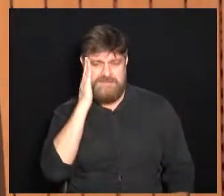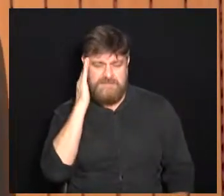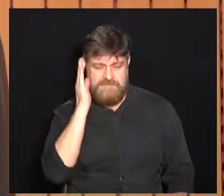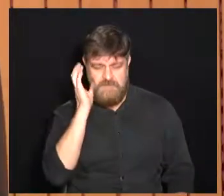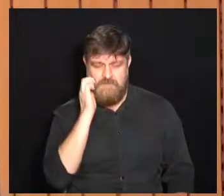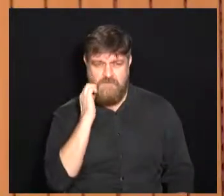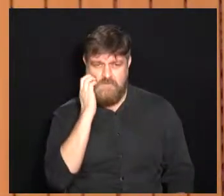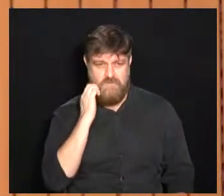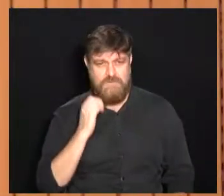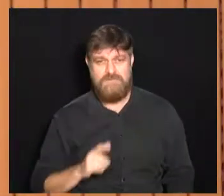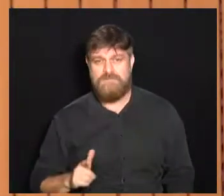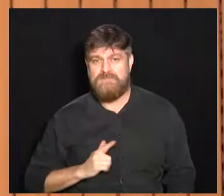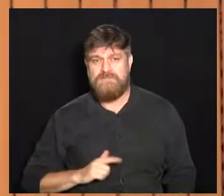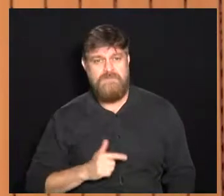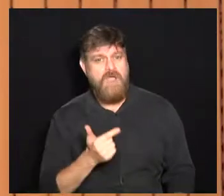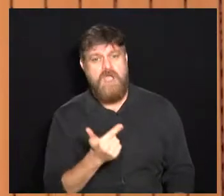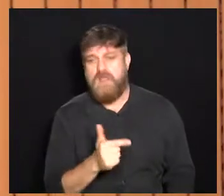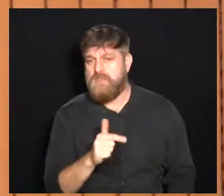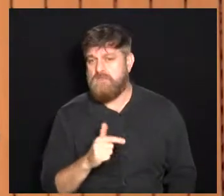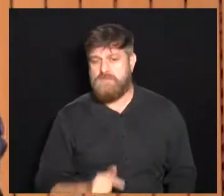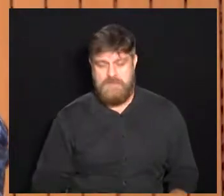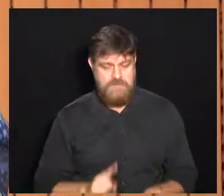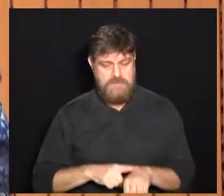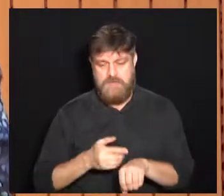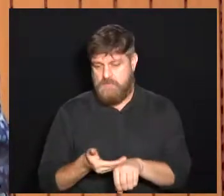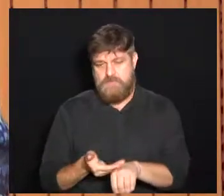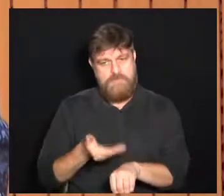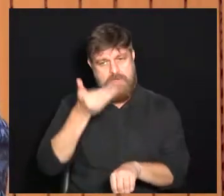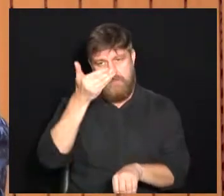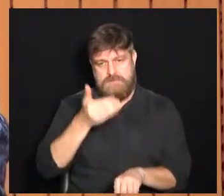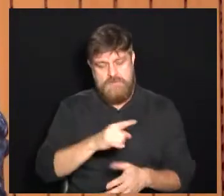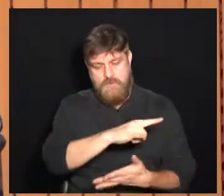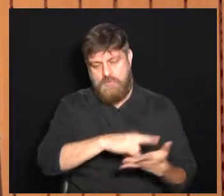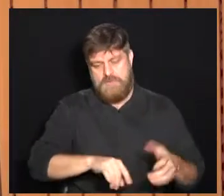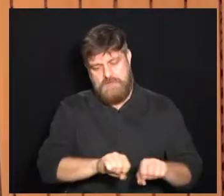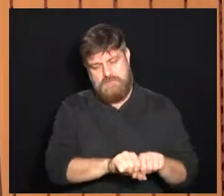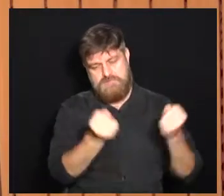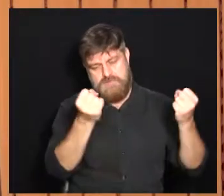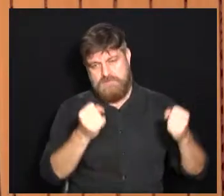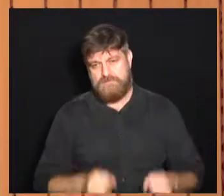janeiro, que não se prorrogaria o contrato.